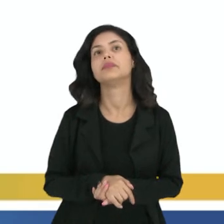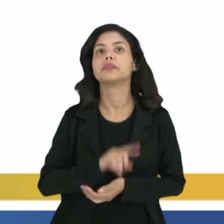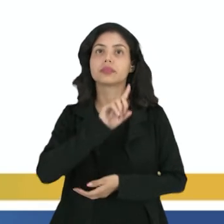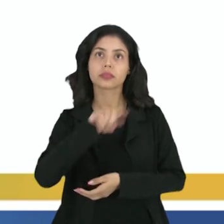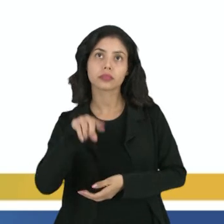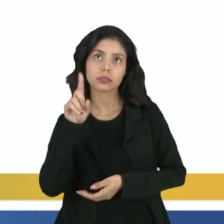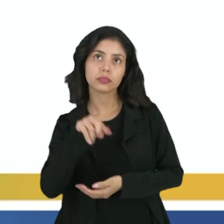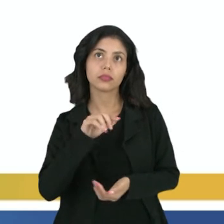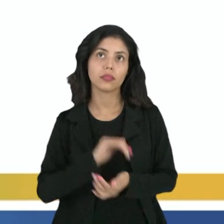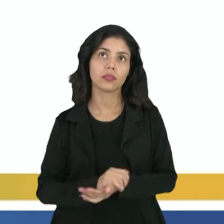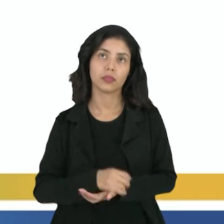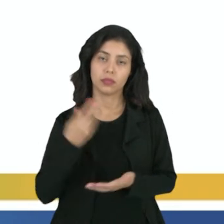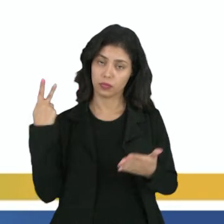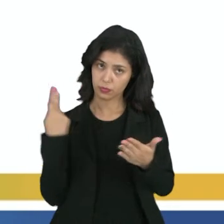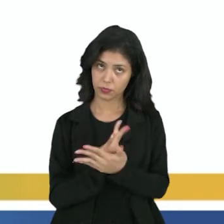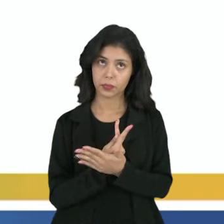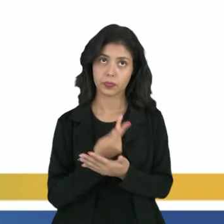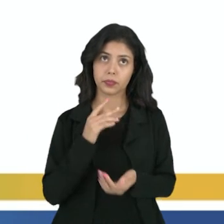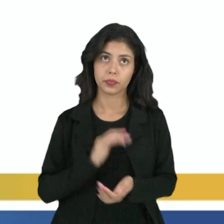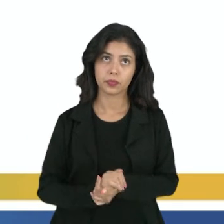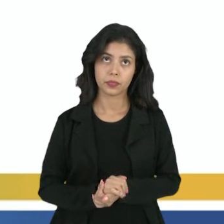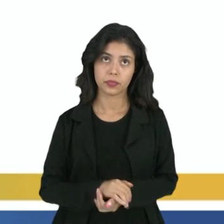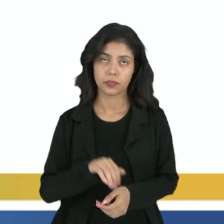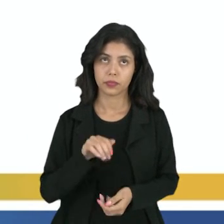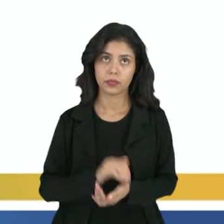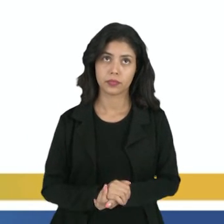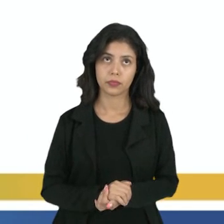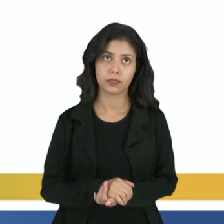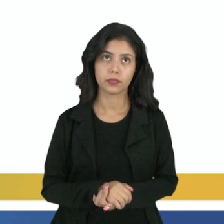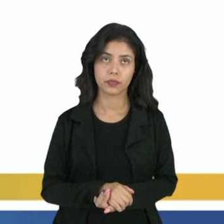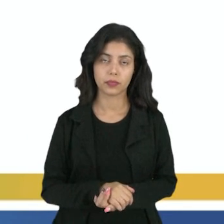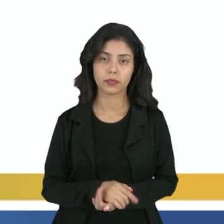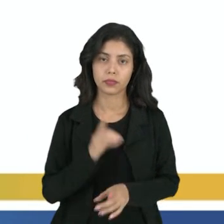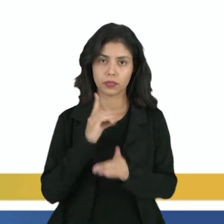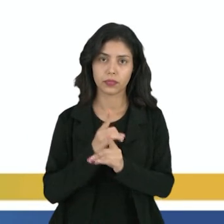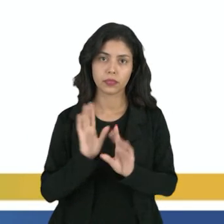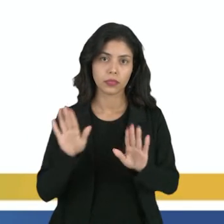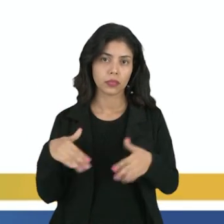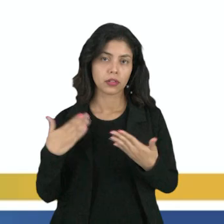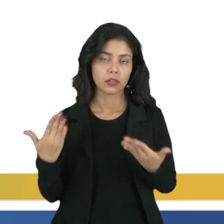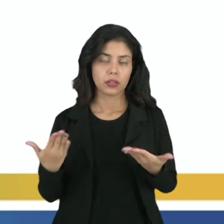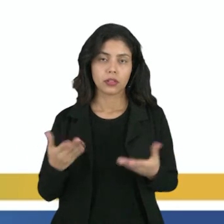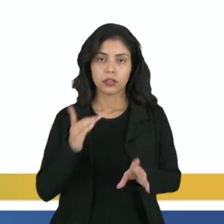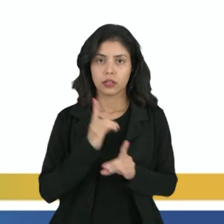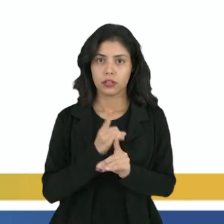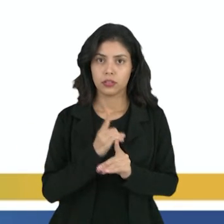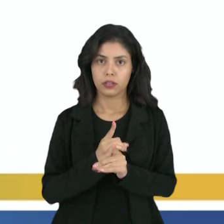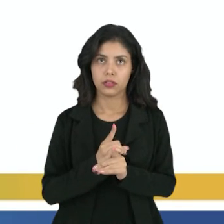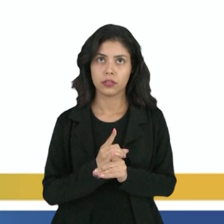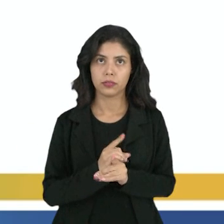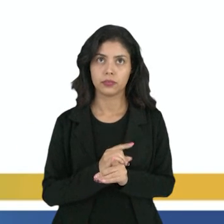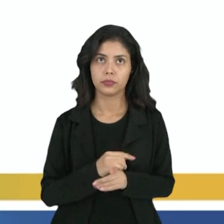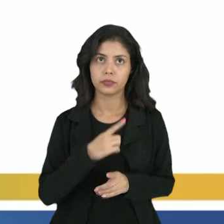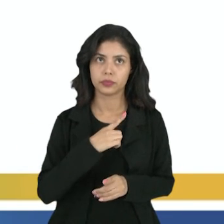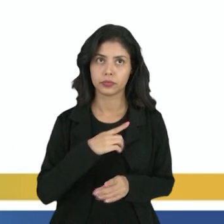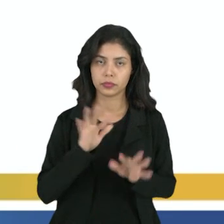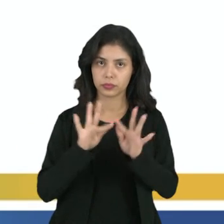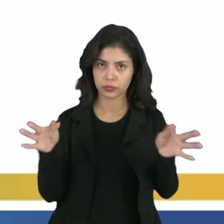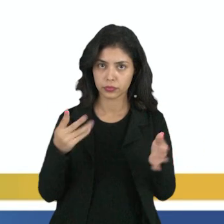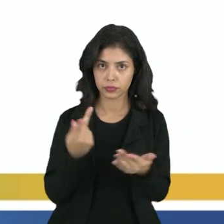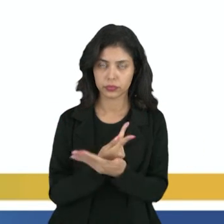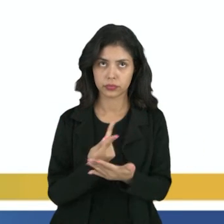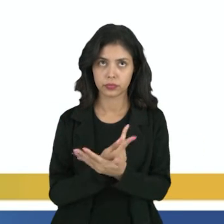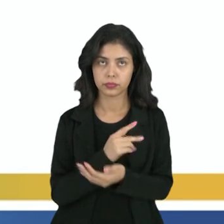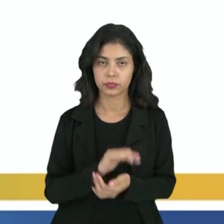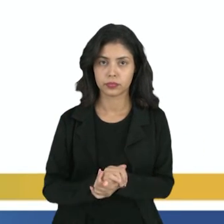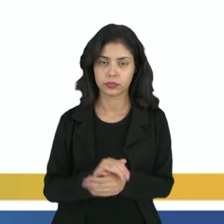químico, assinale a alternativa incorreta. Então, a gente vai identificar qual dessas alternativas tem uma frase errada